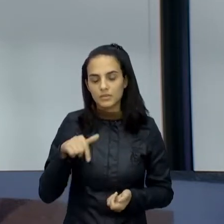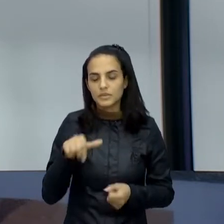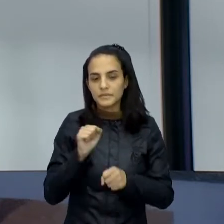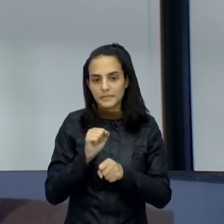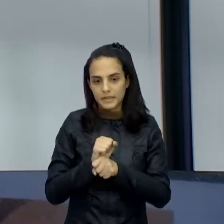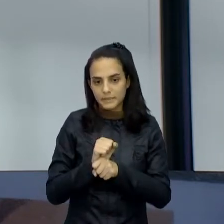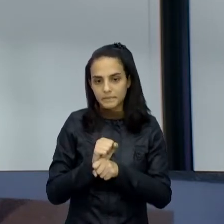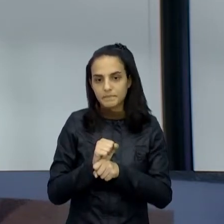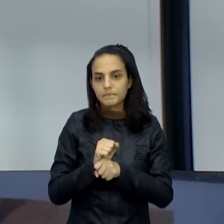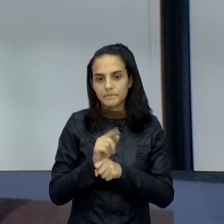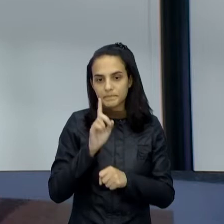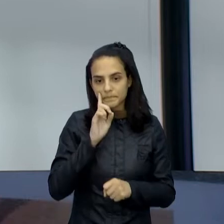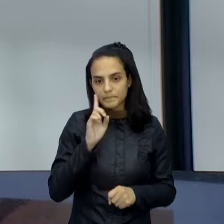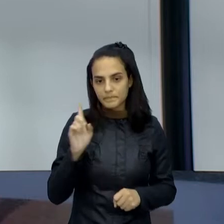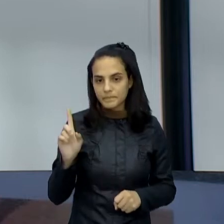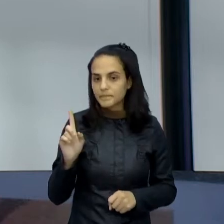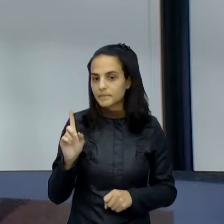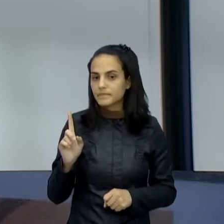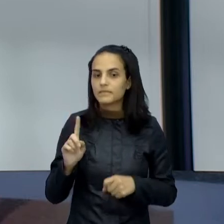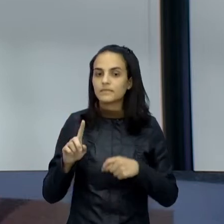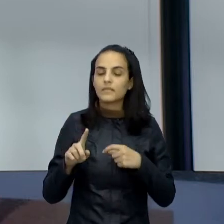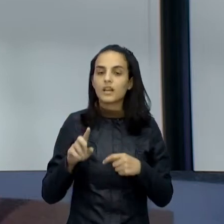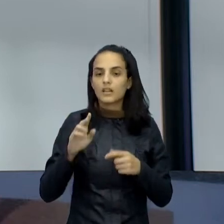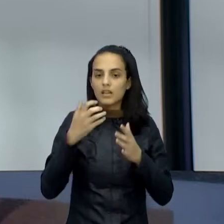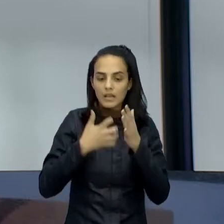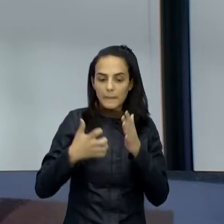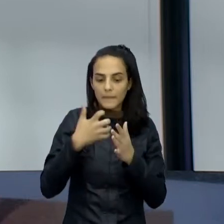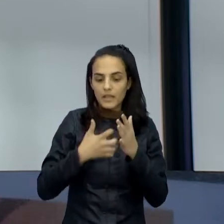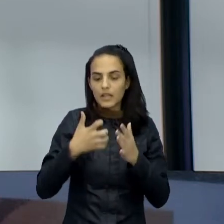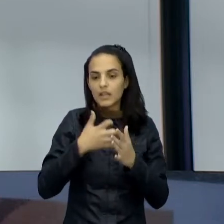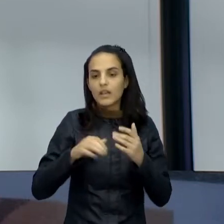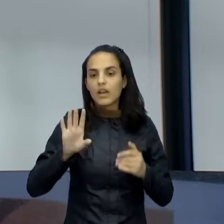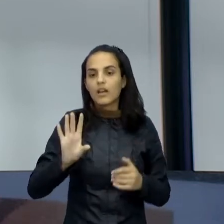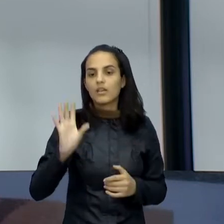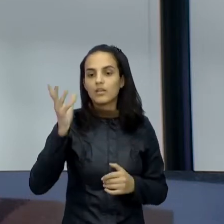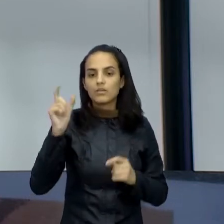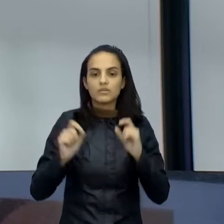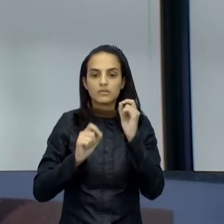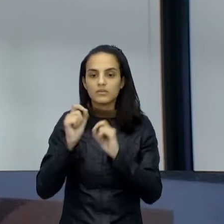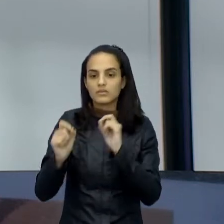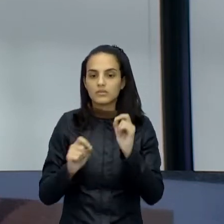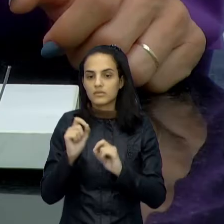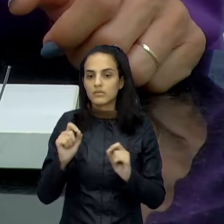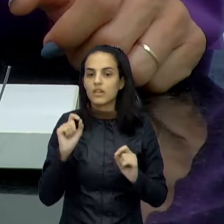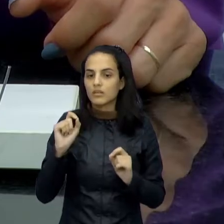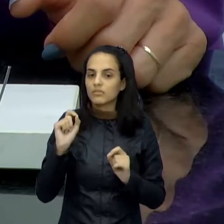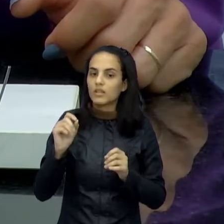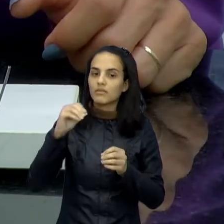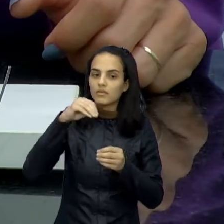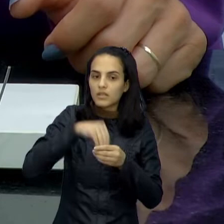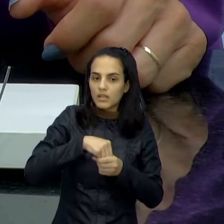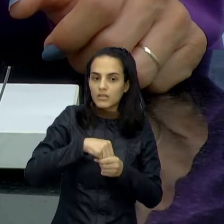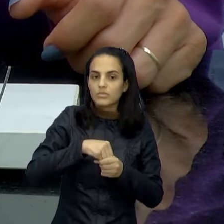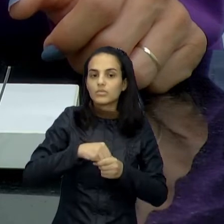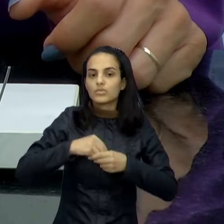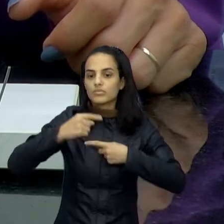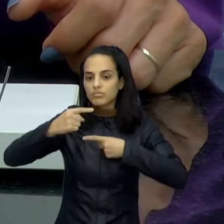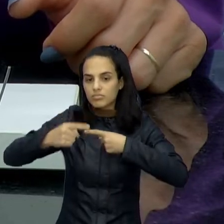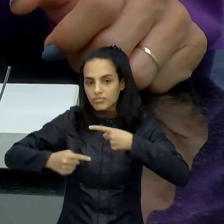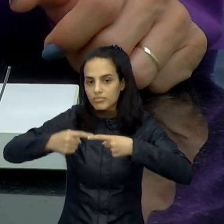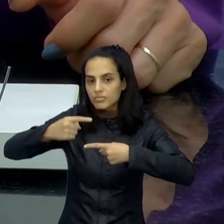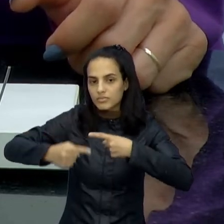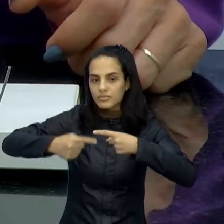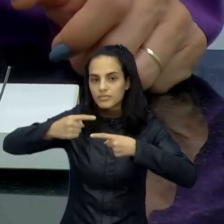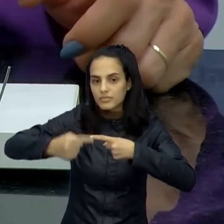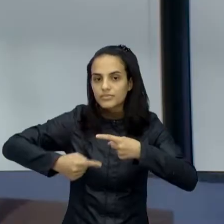aqui na caldeira. Nas nossas usinas, o que acontece? Esta turbina é acoplada nessa turbina um gerador, né?